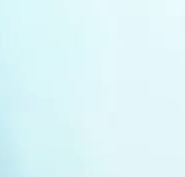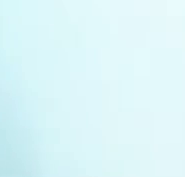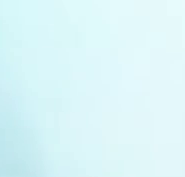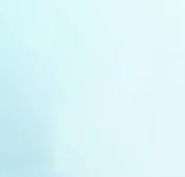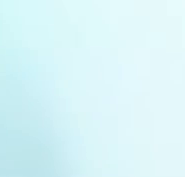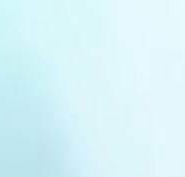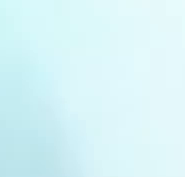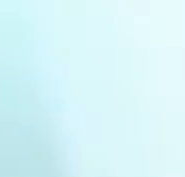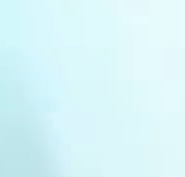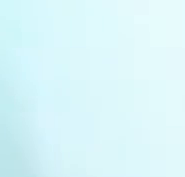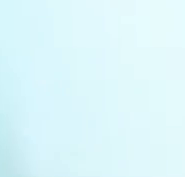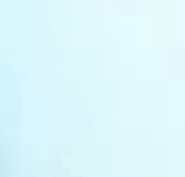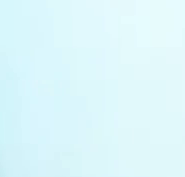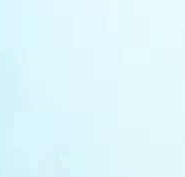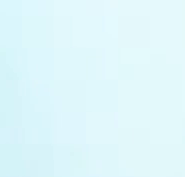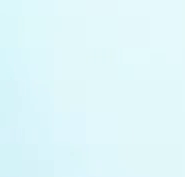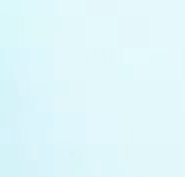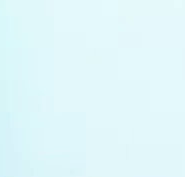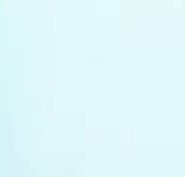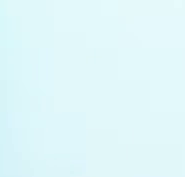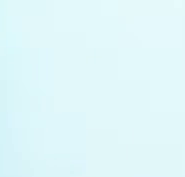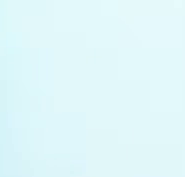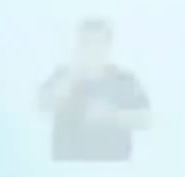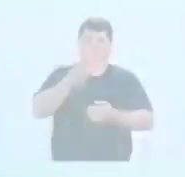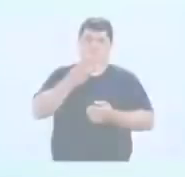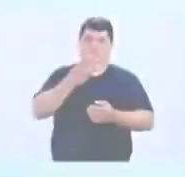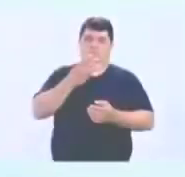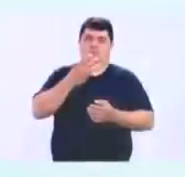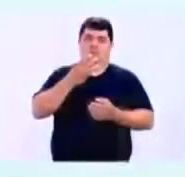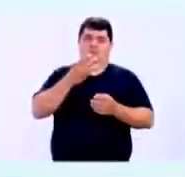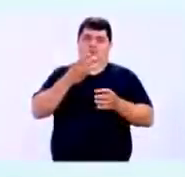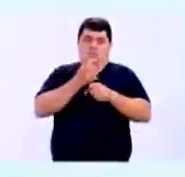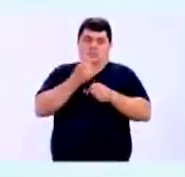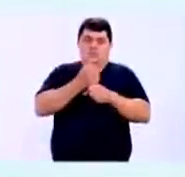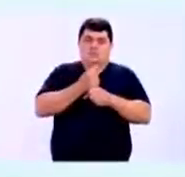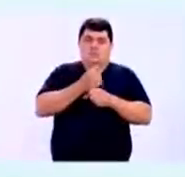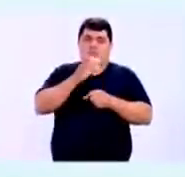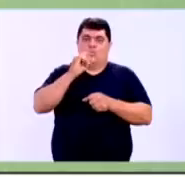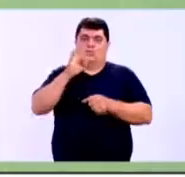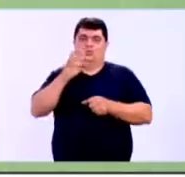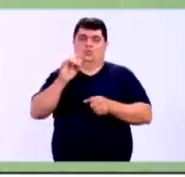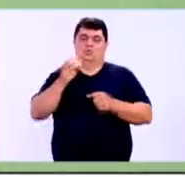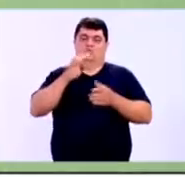Vamos iniciar a nossa aula número 3 do módulo de contabilidade de custo. Vamos para o quadro.